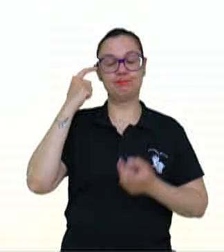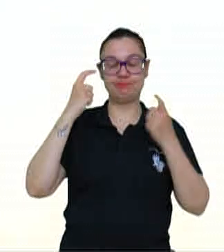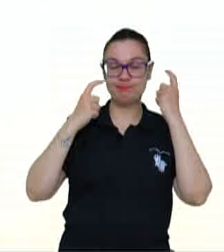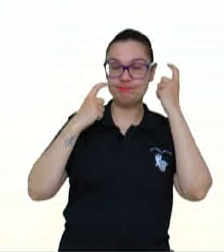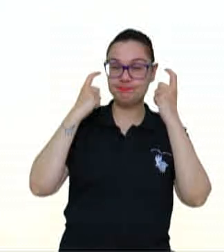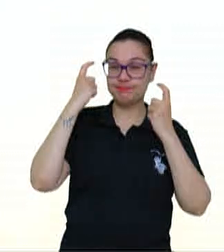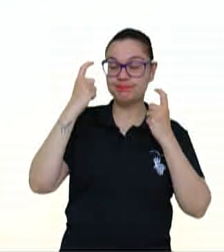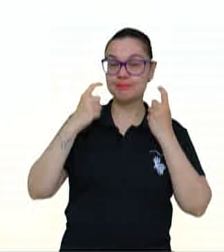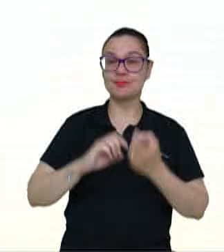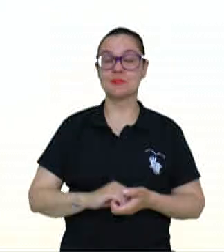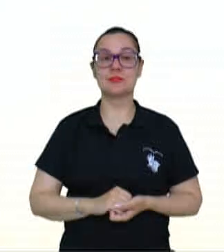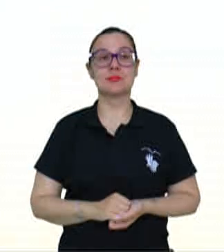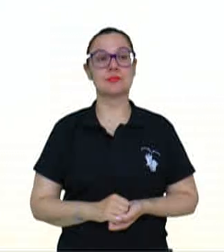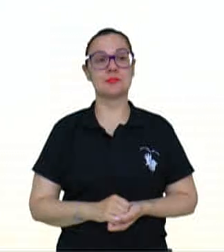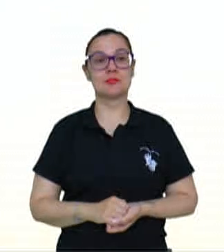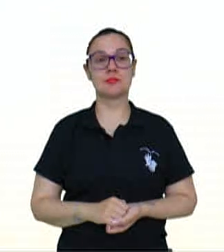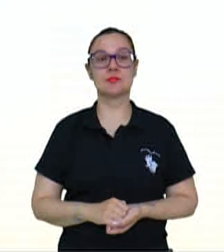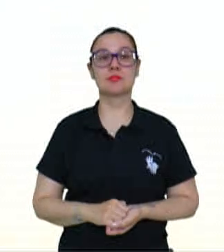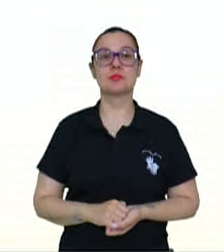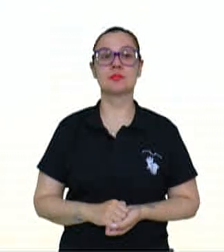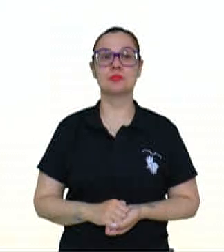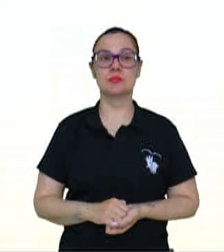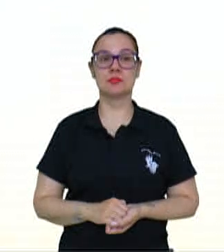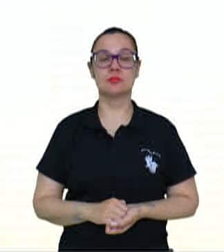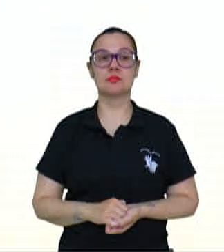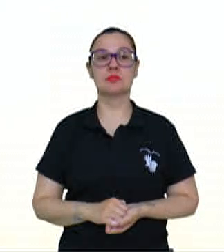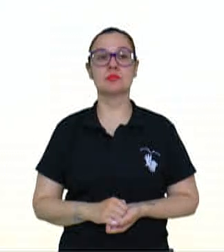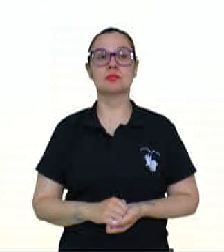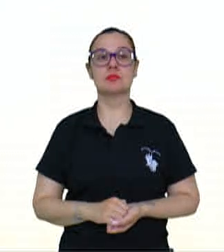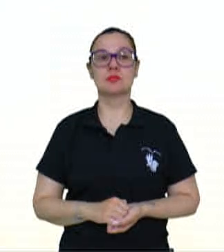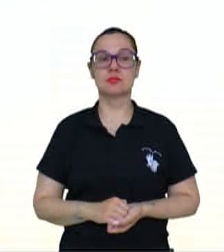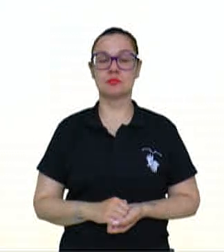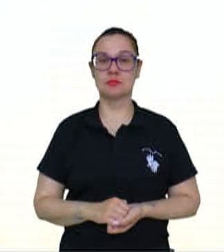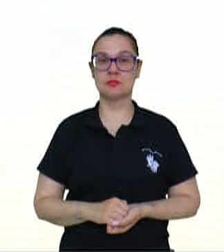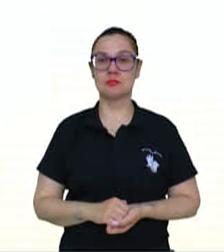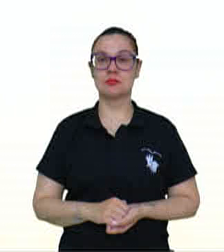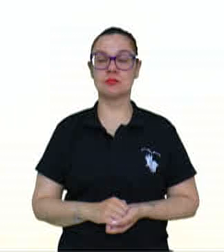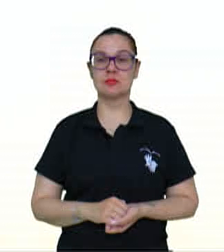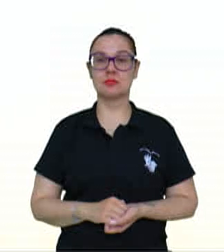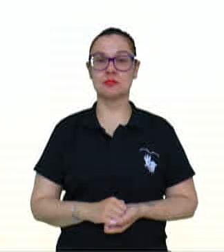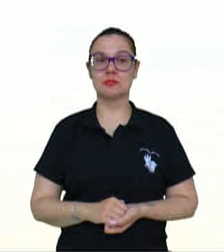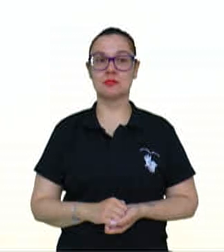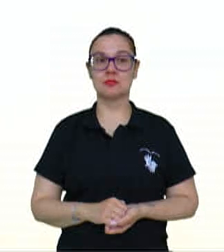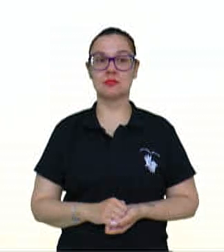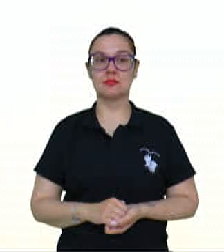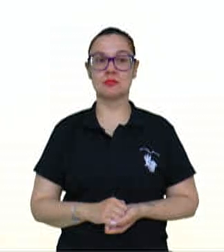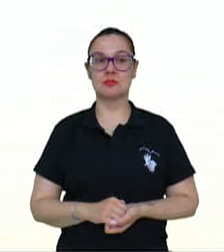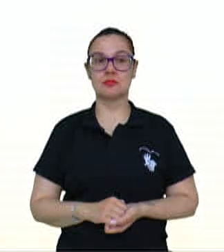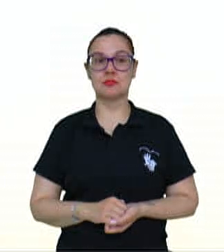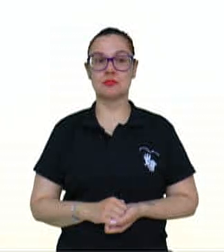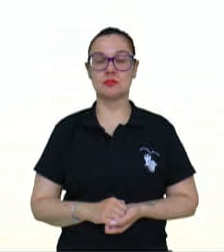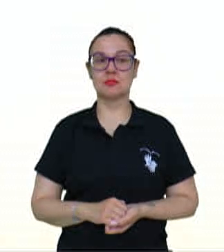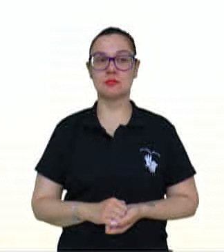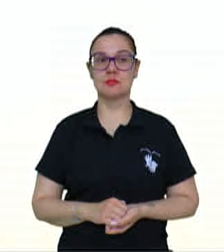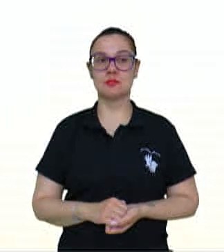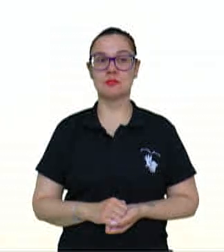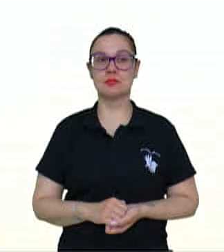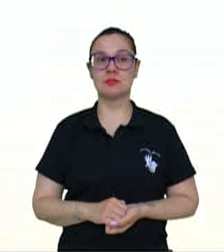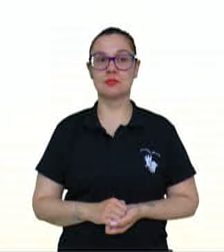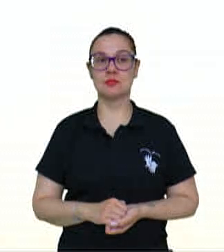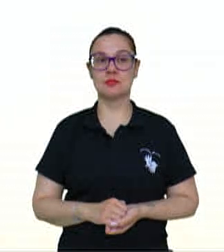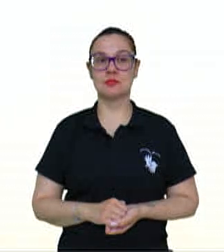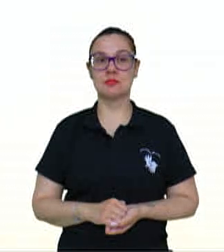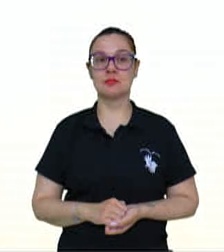preocupado, fica preocupado, né? Por último, esse personagem entra em la oficina e percebe